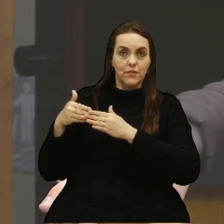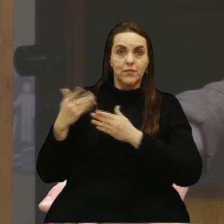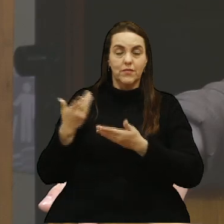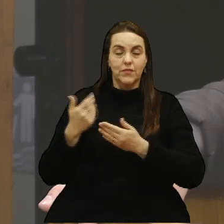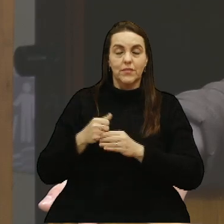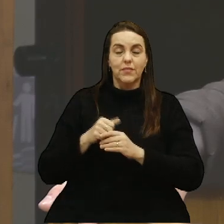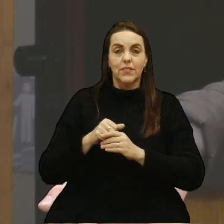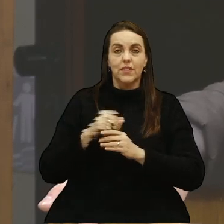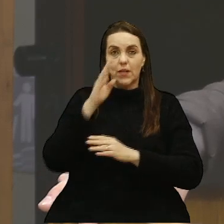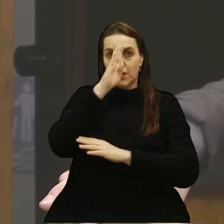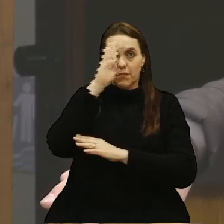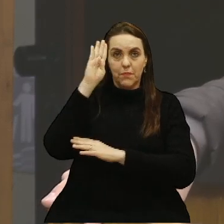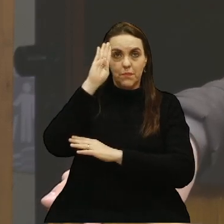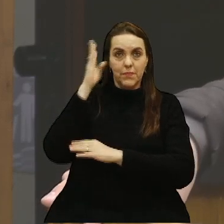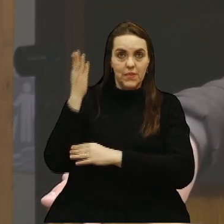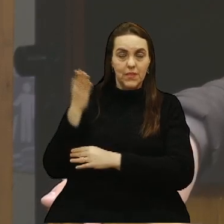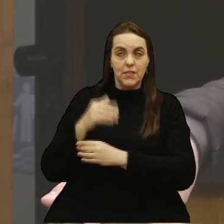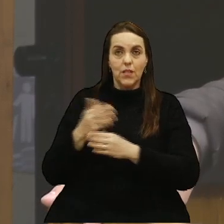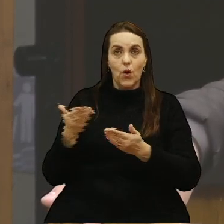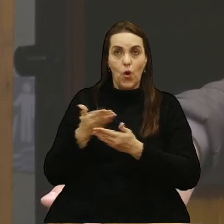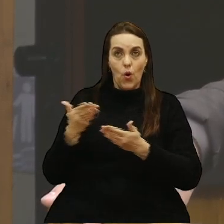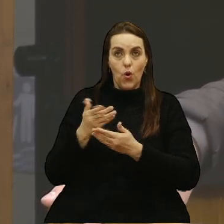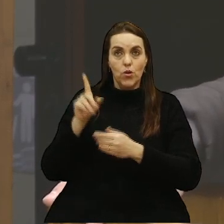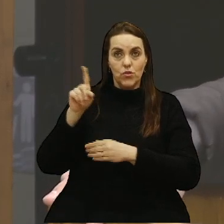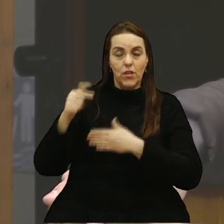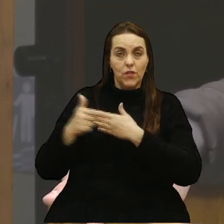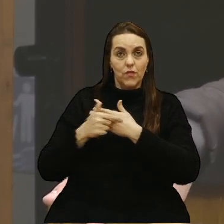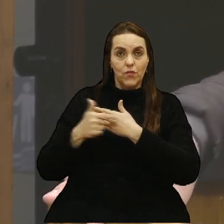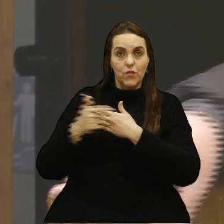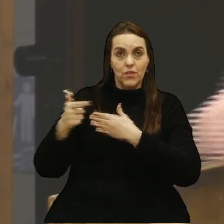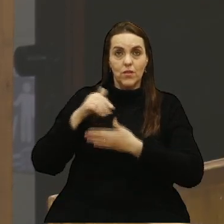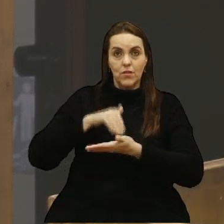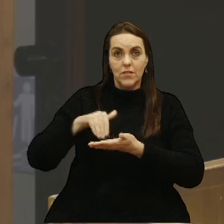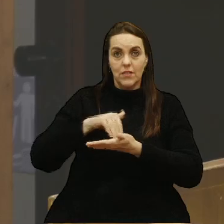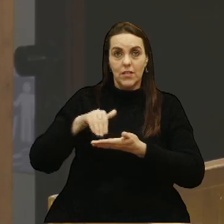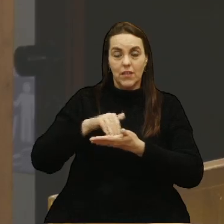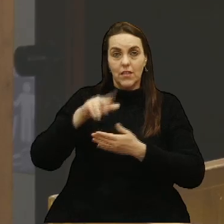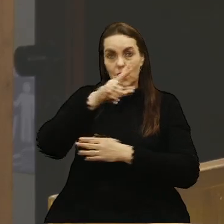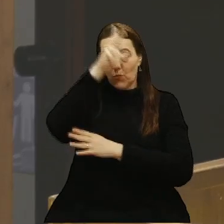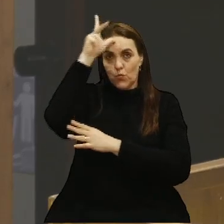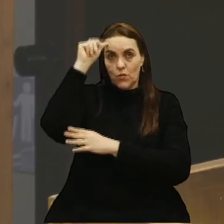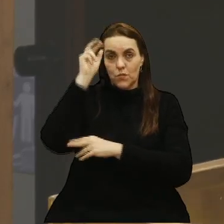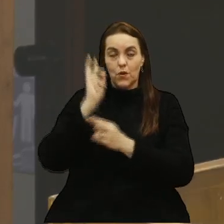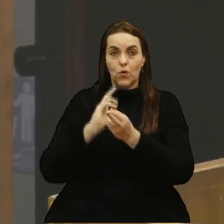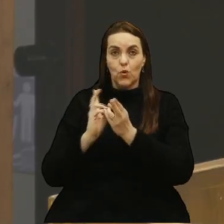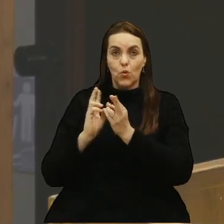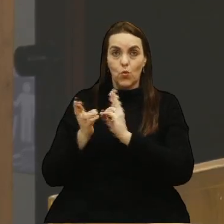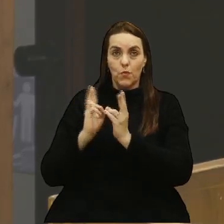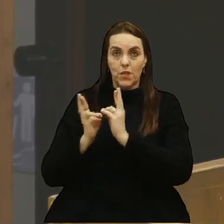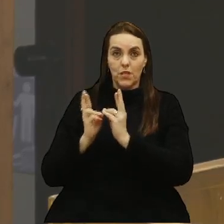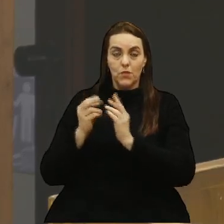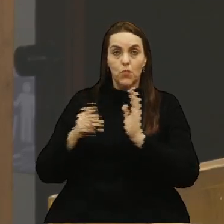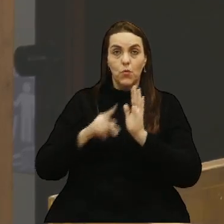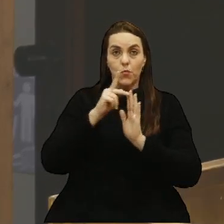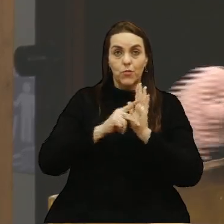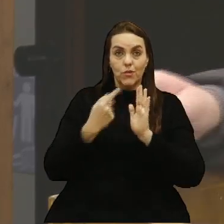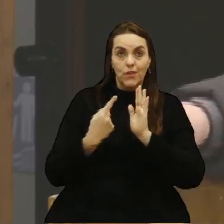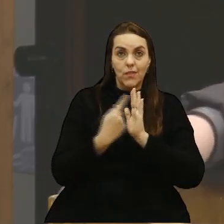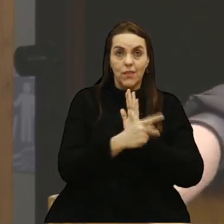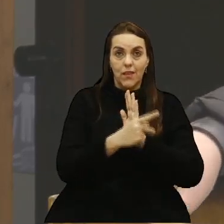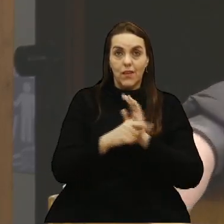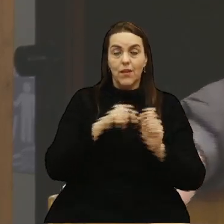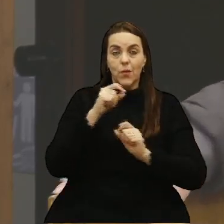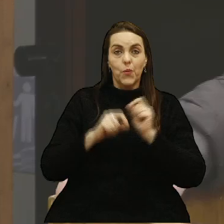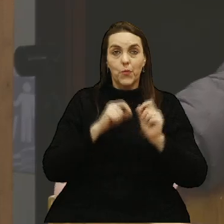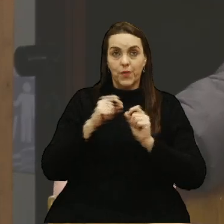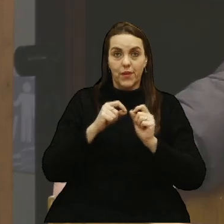desta casa, vereador Adriano Bressan, que hoje cumpre a função de secretário municipal do urbanismo. O projeto dele, então, que visa